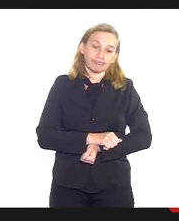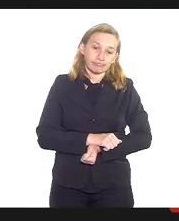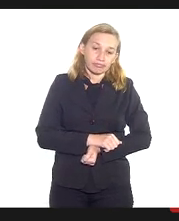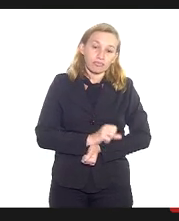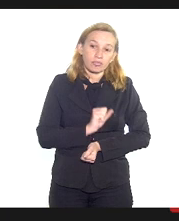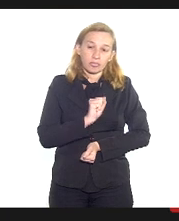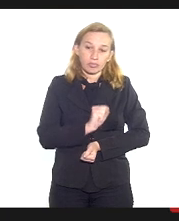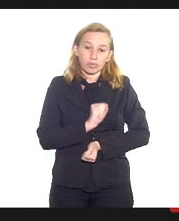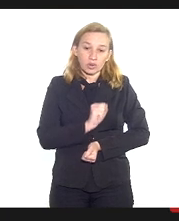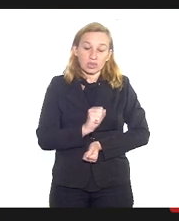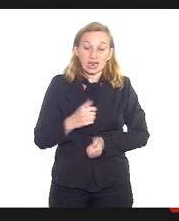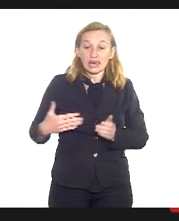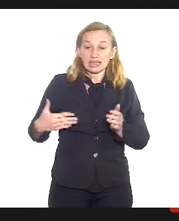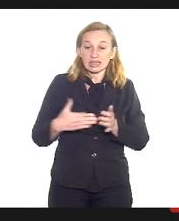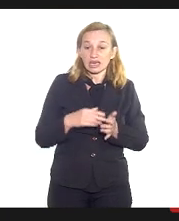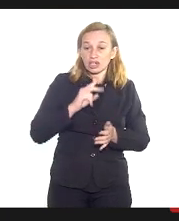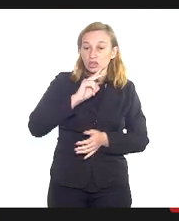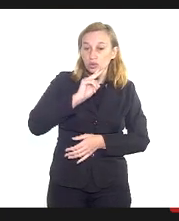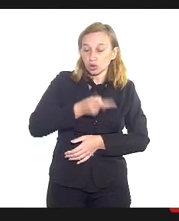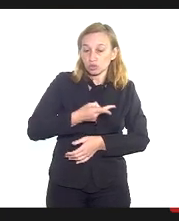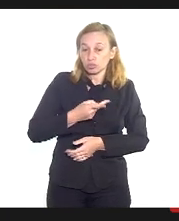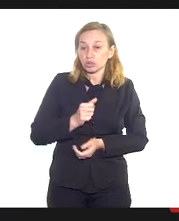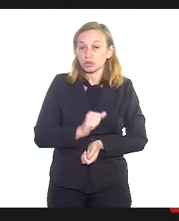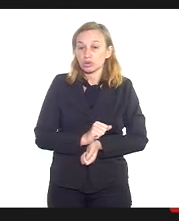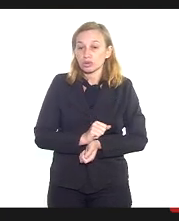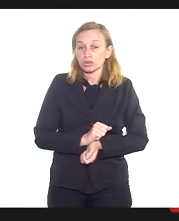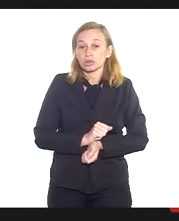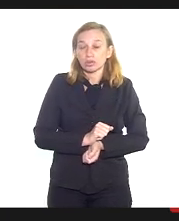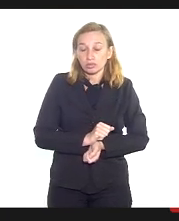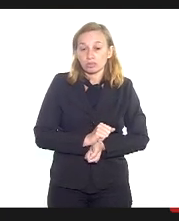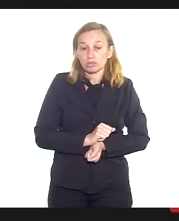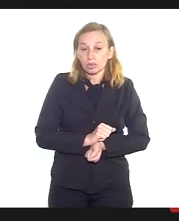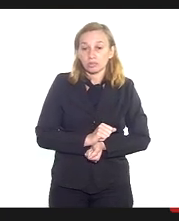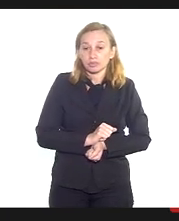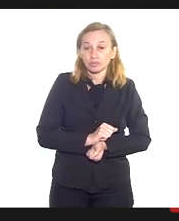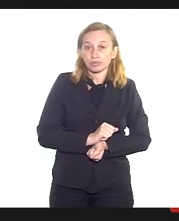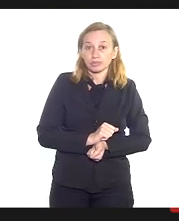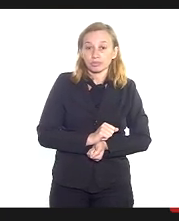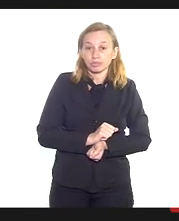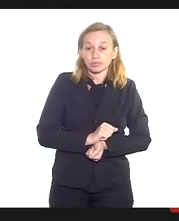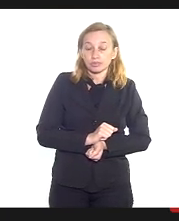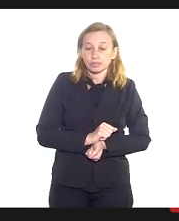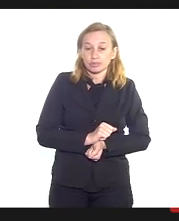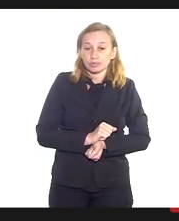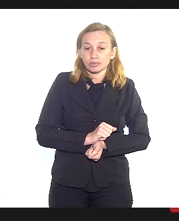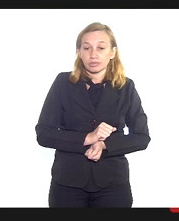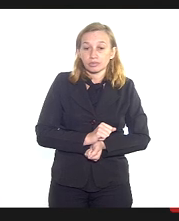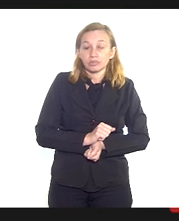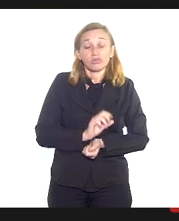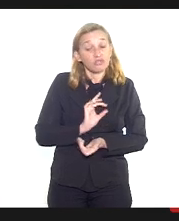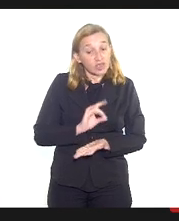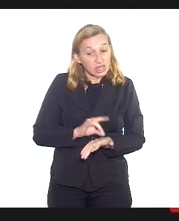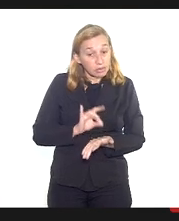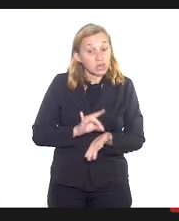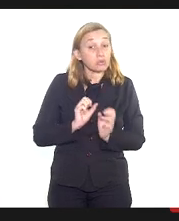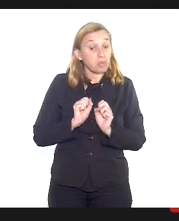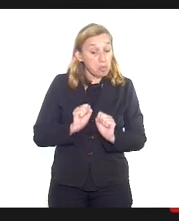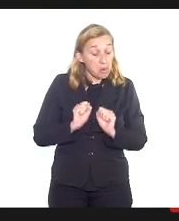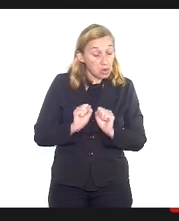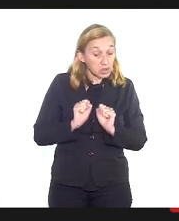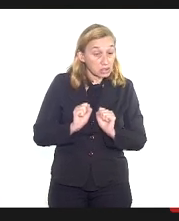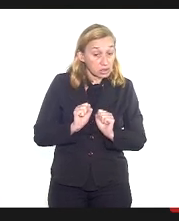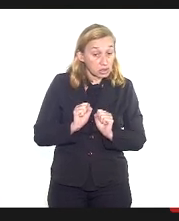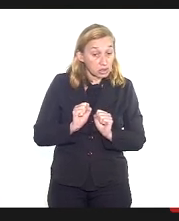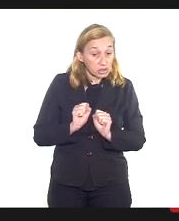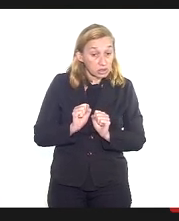Pode ser até 2 níveis, 3 níveis, mas escalonada, para que isso realmente possa